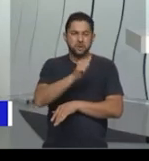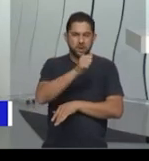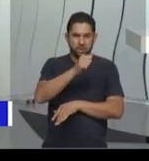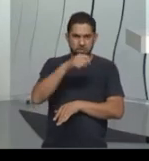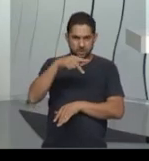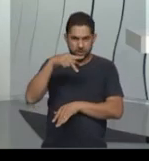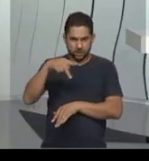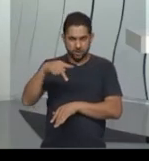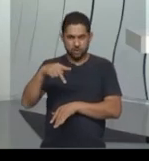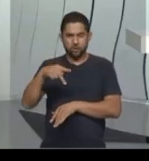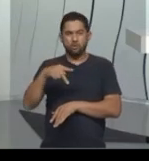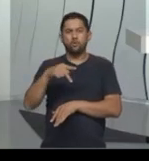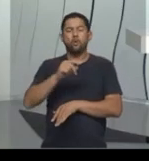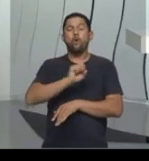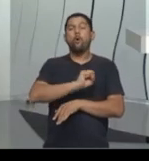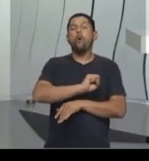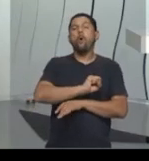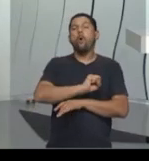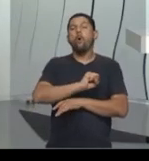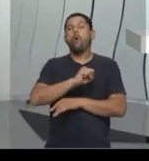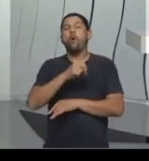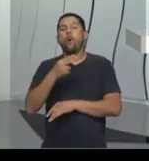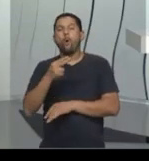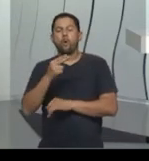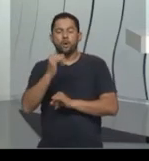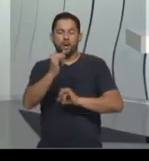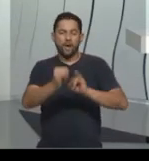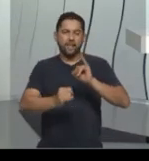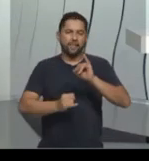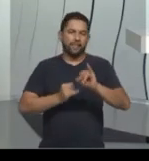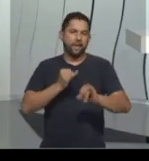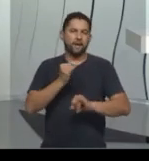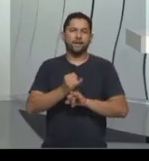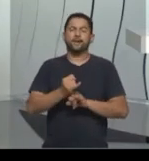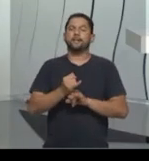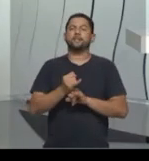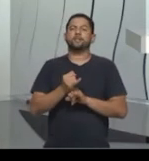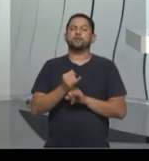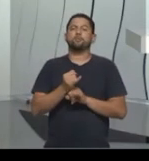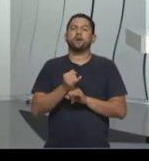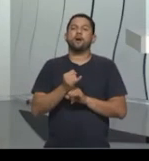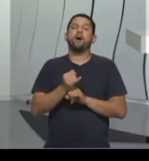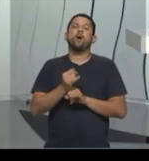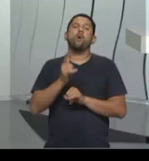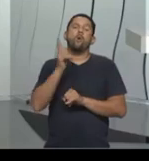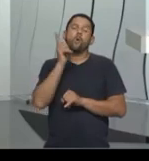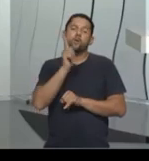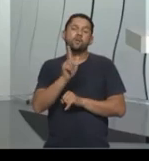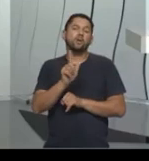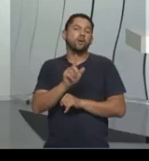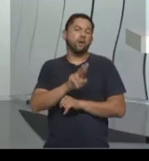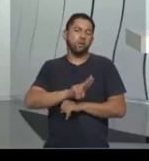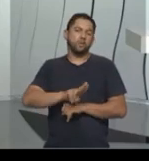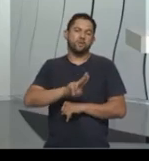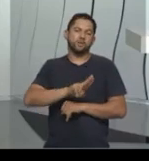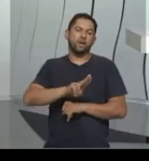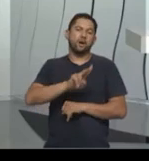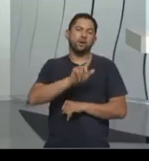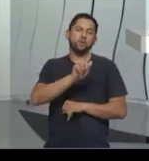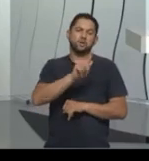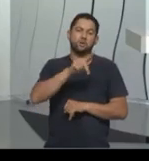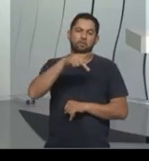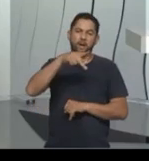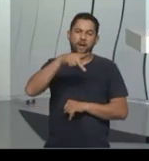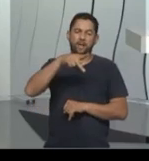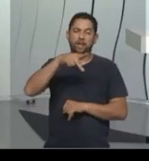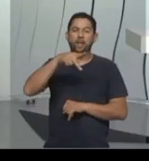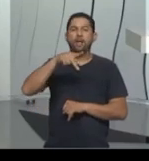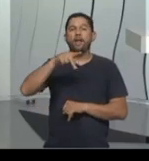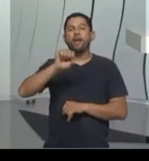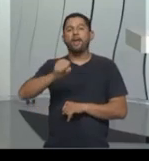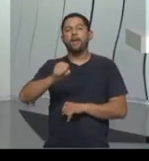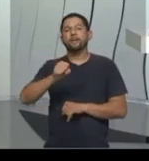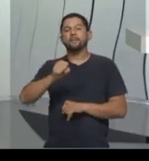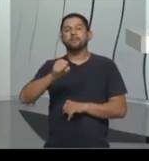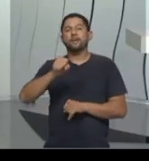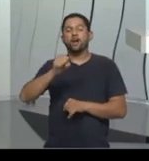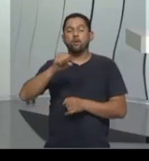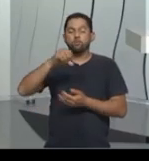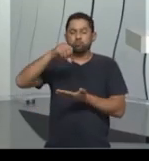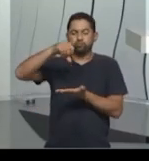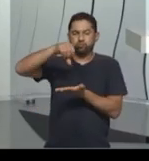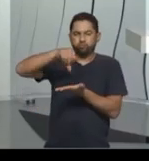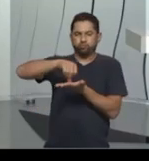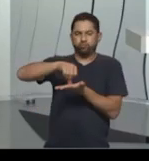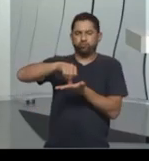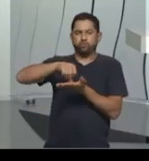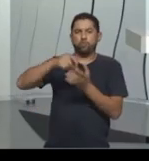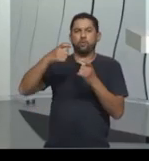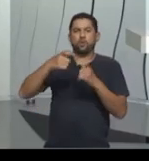utiliza algum recurso da internet para poder justamente trabalhar essa questão de localização geográfica. Hoje, os